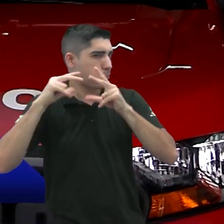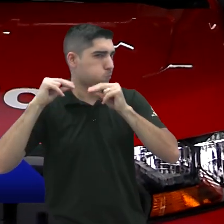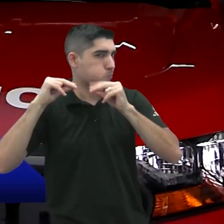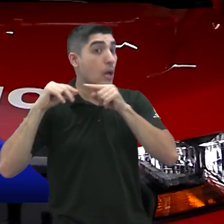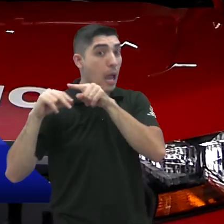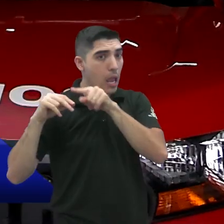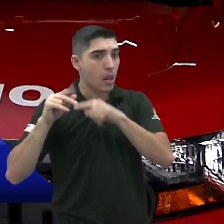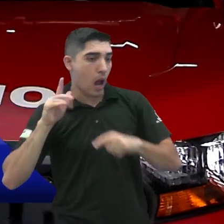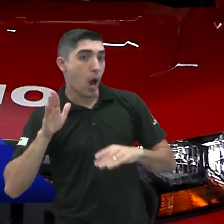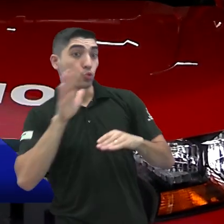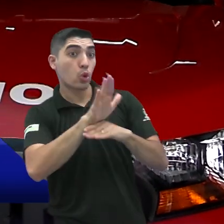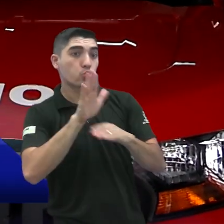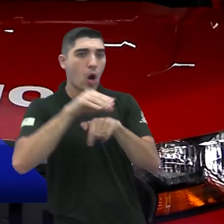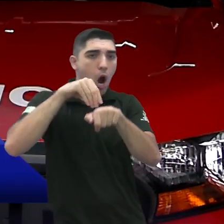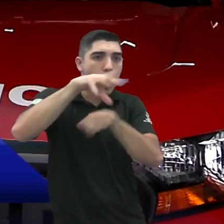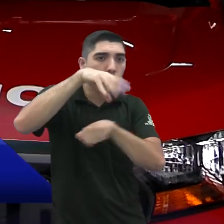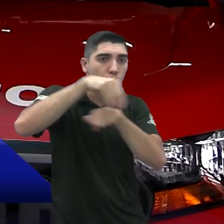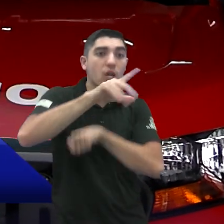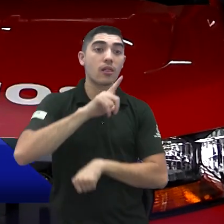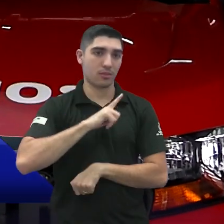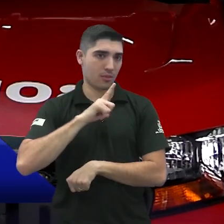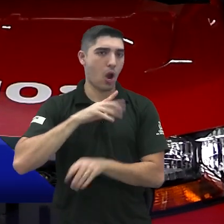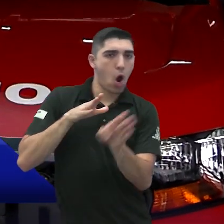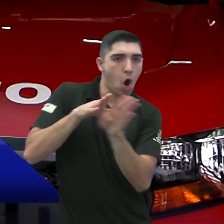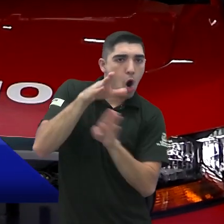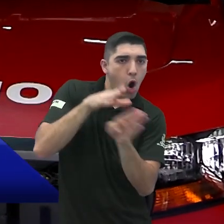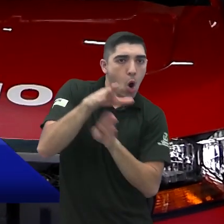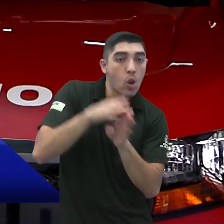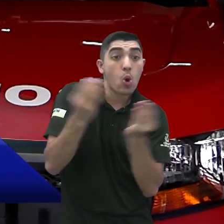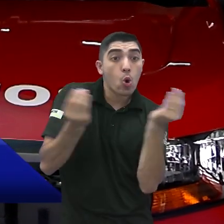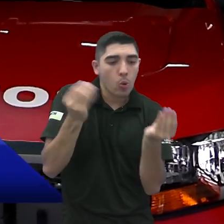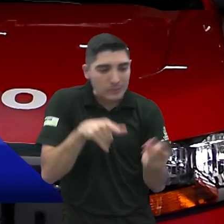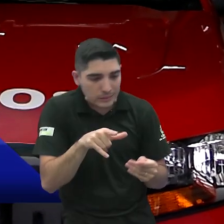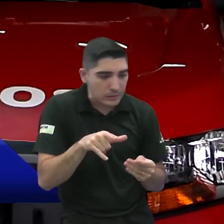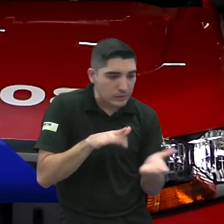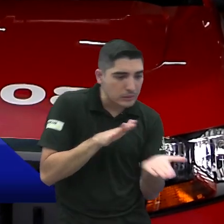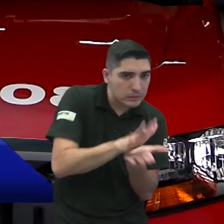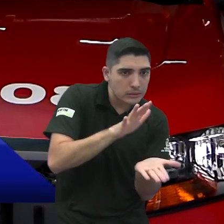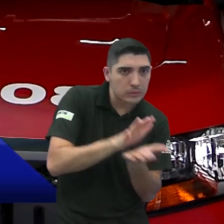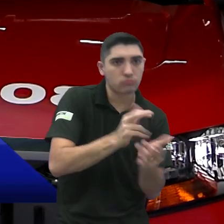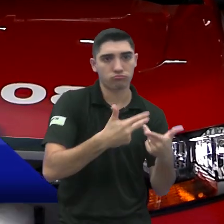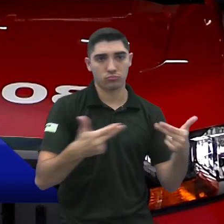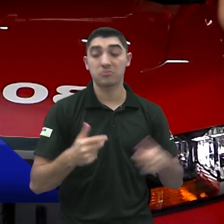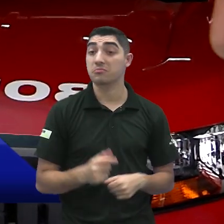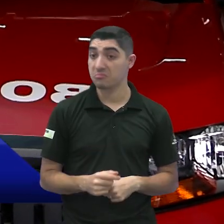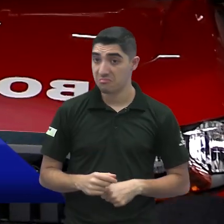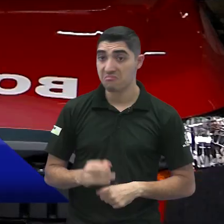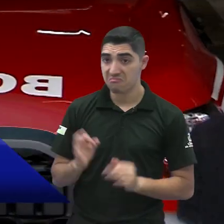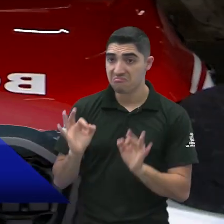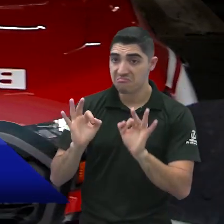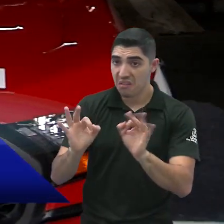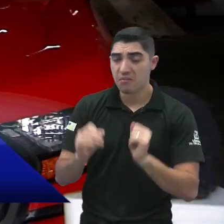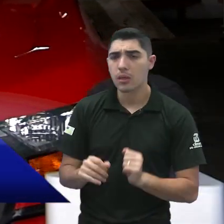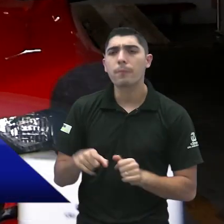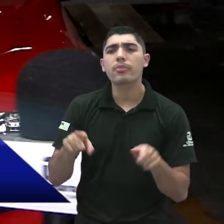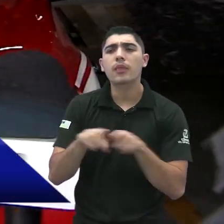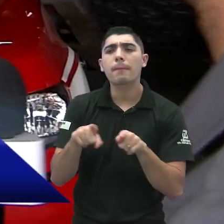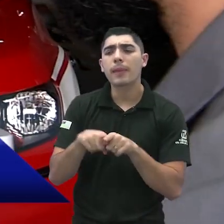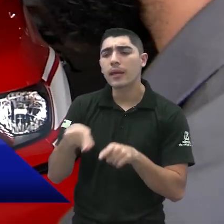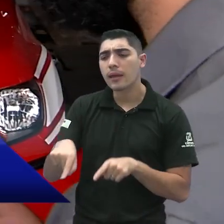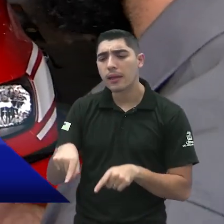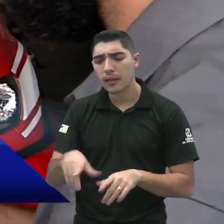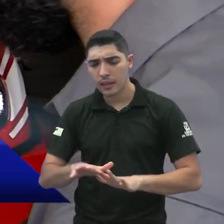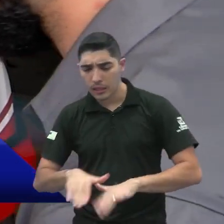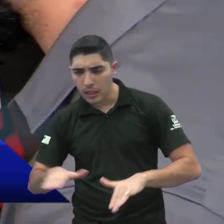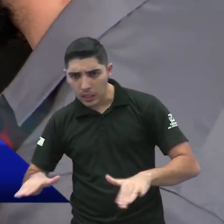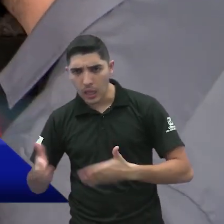ser totalmente capaz de passar essas orientações em relação às novas manobras. Perfeito. E tem a diferença também da